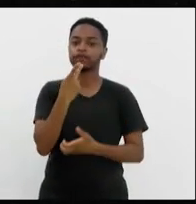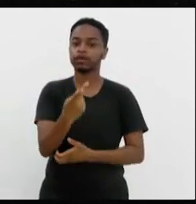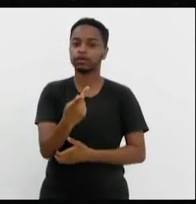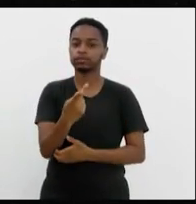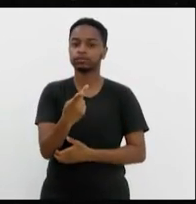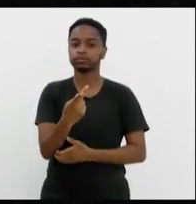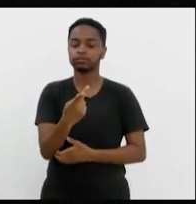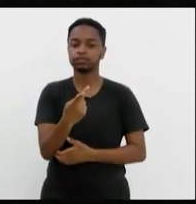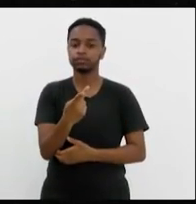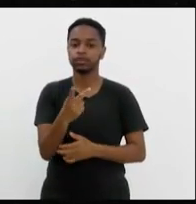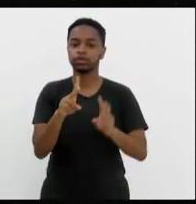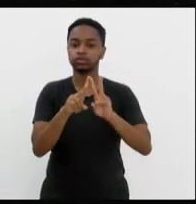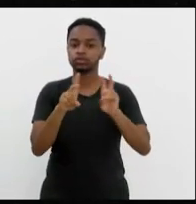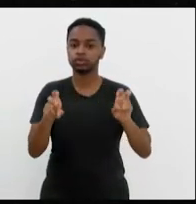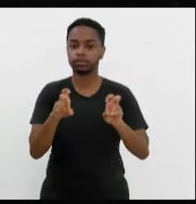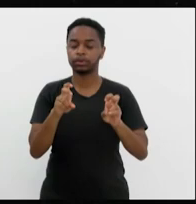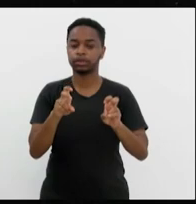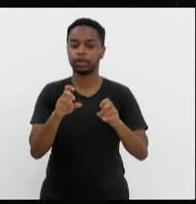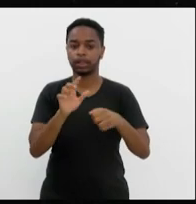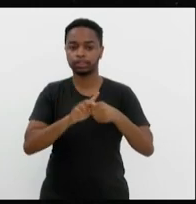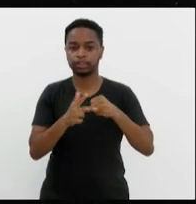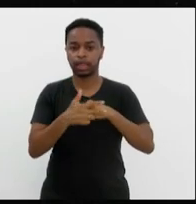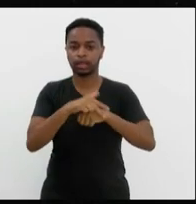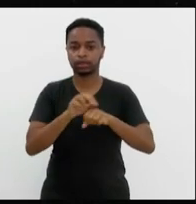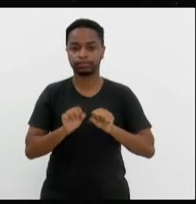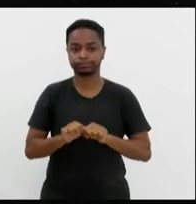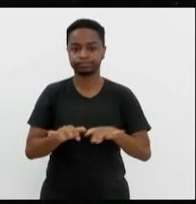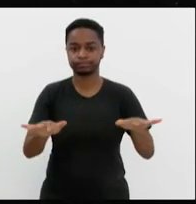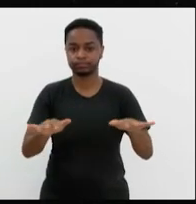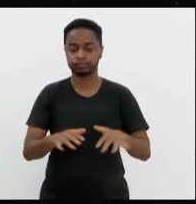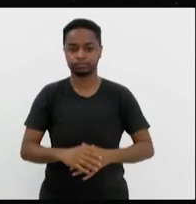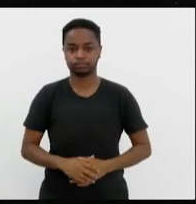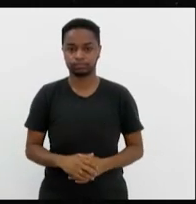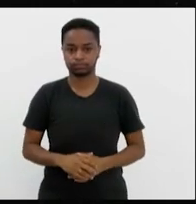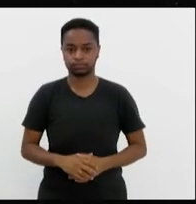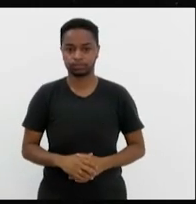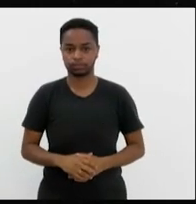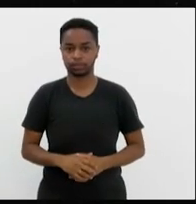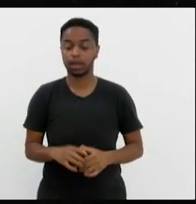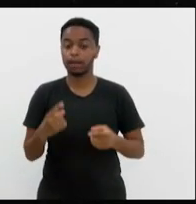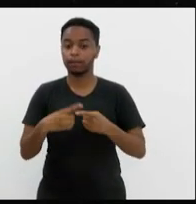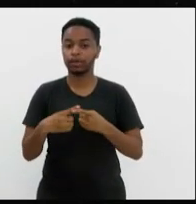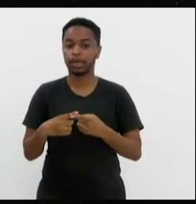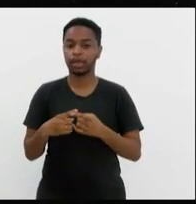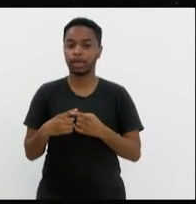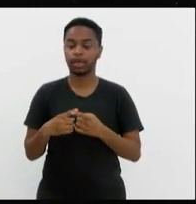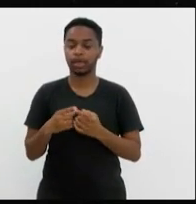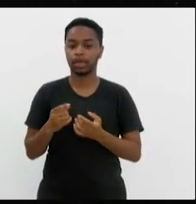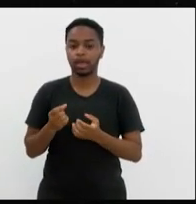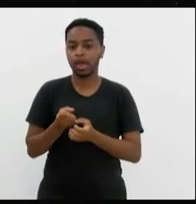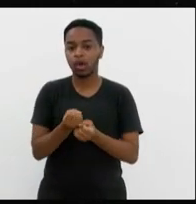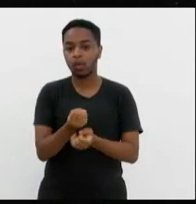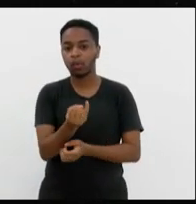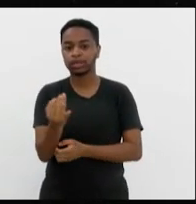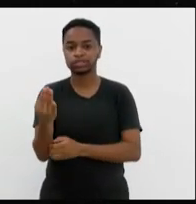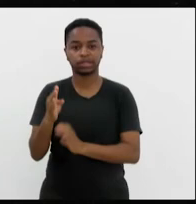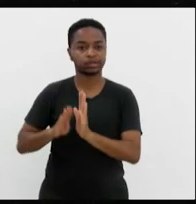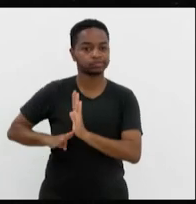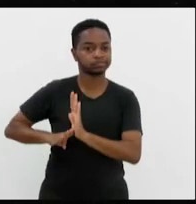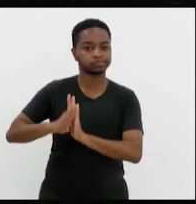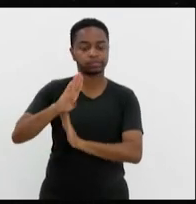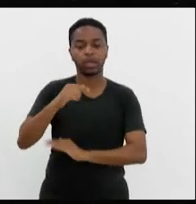essa epidemia, né, de dengue. E os dados são alarmantes. Eu já fiz uma